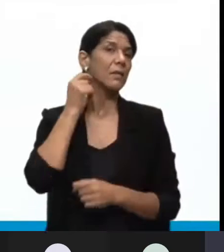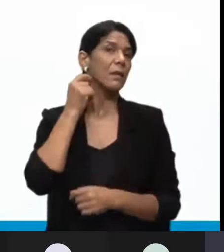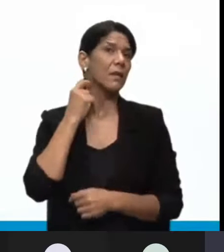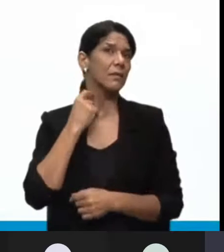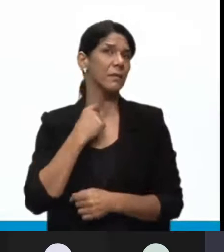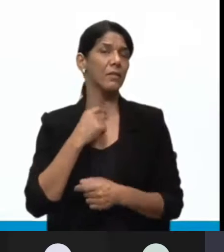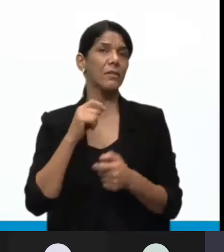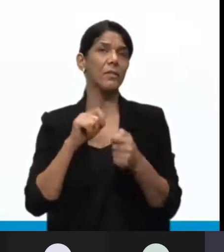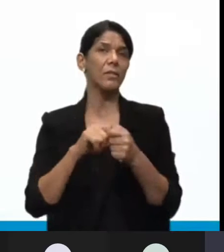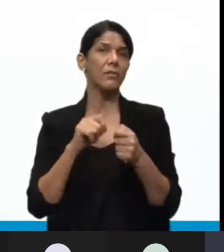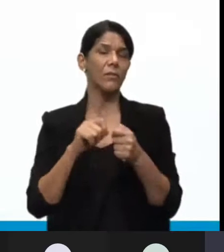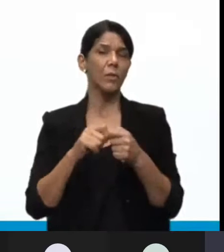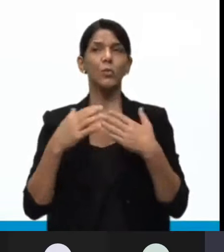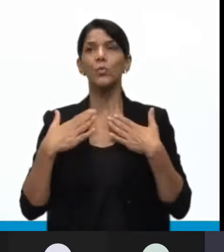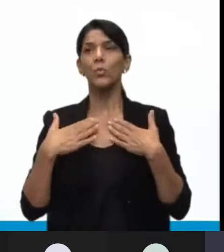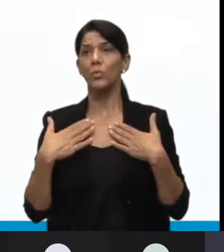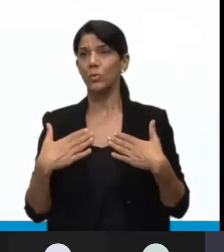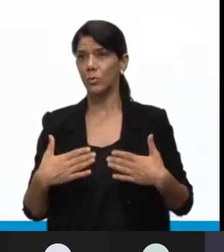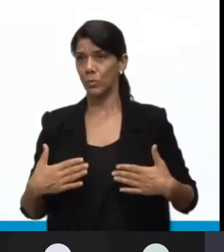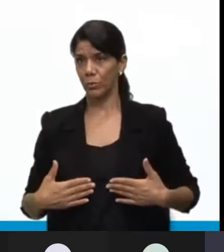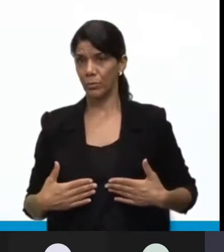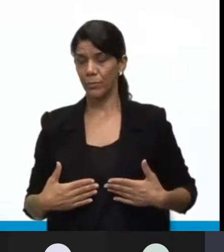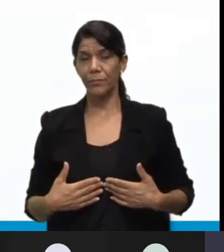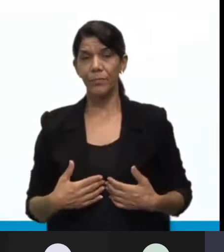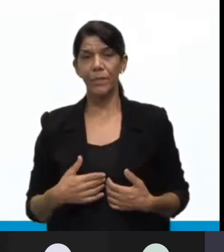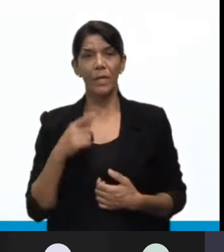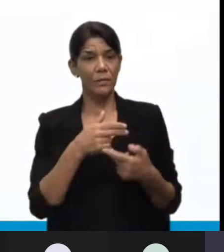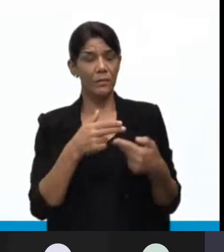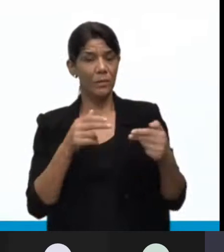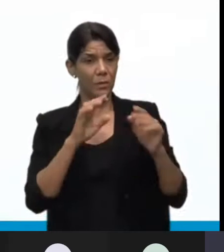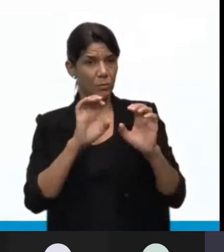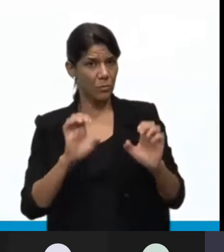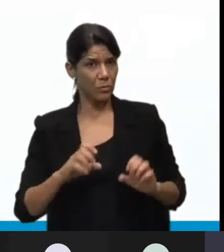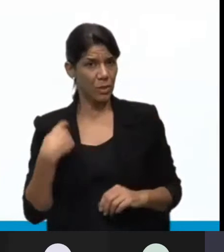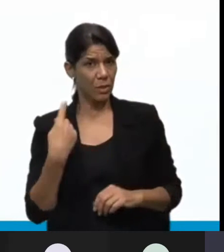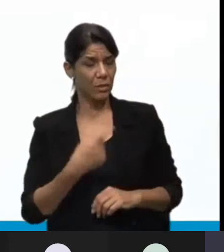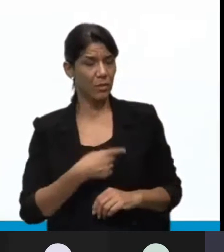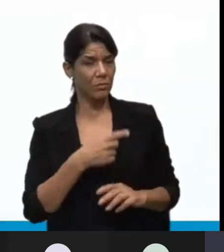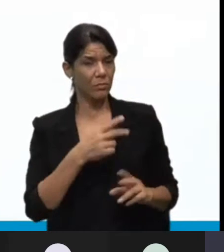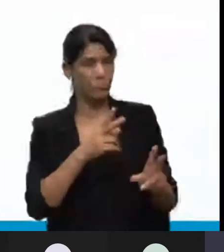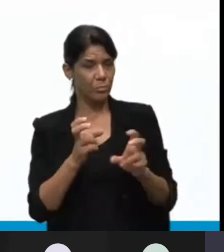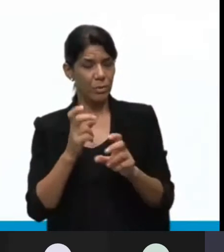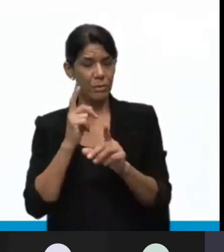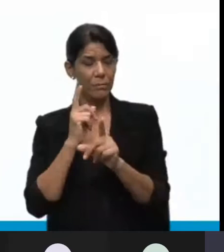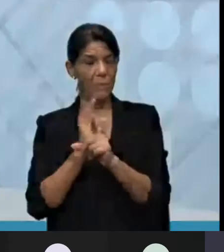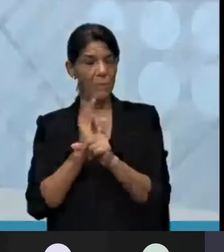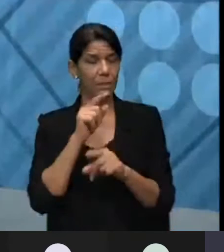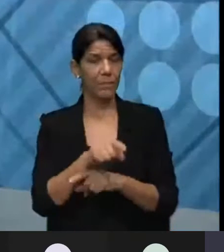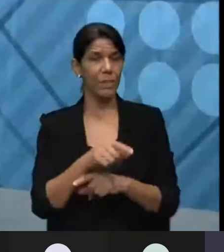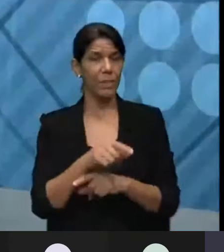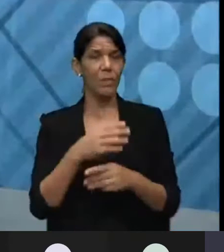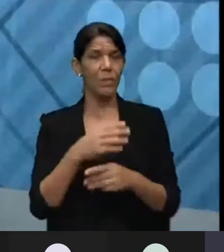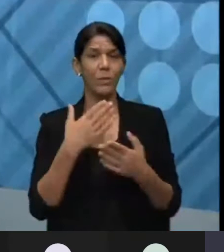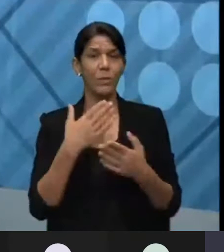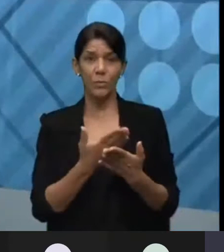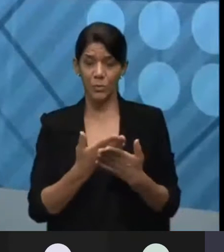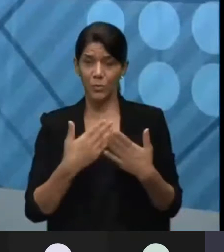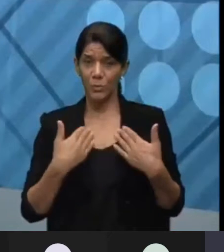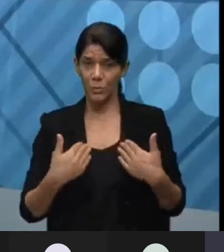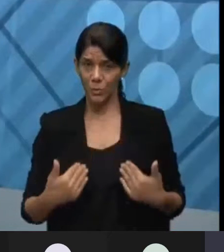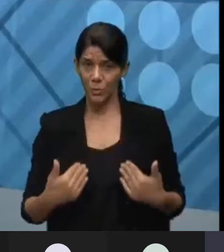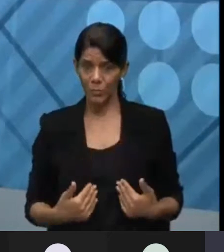formam o nosso organismo, tá? Então, essas são as estruturas que nós vamos identificar aí nas peças